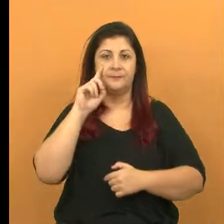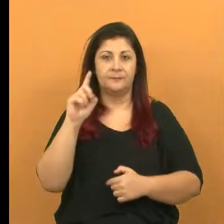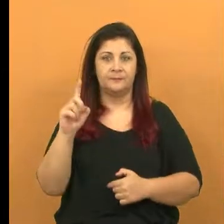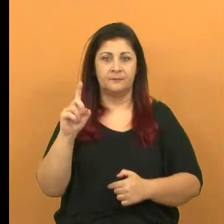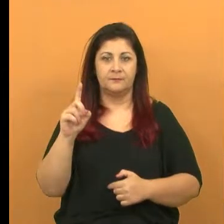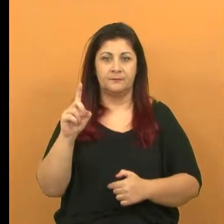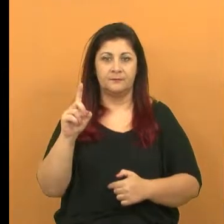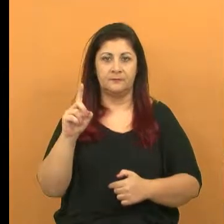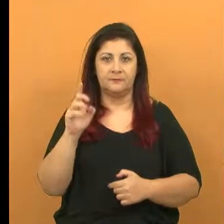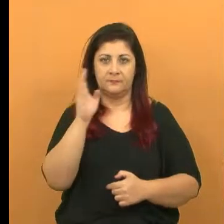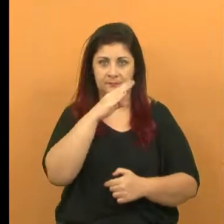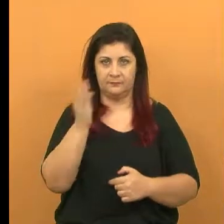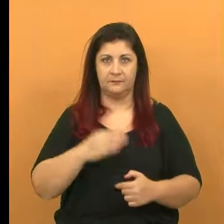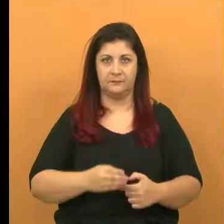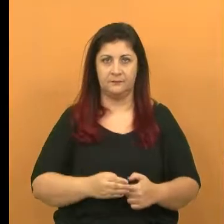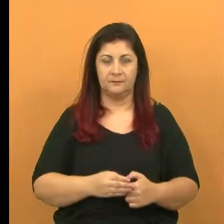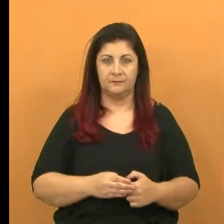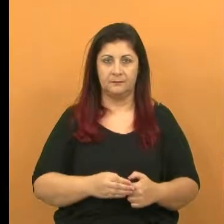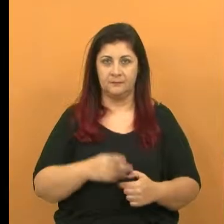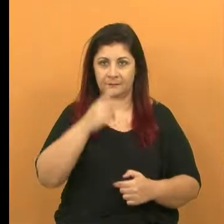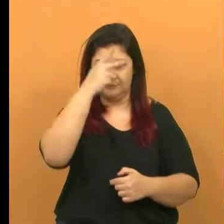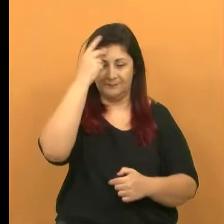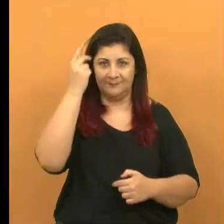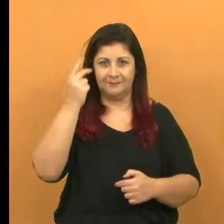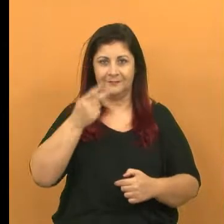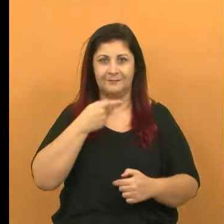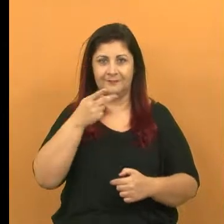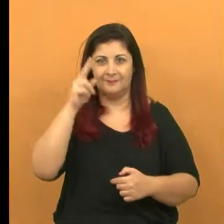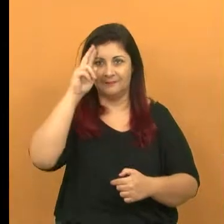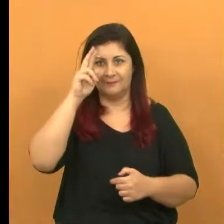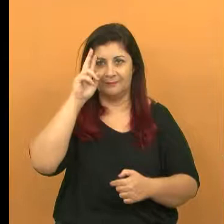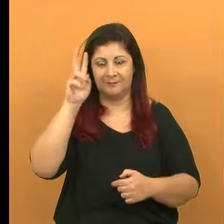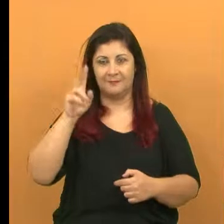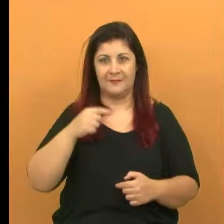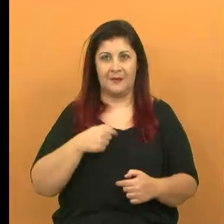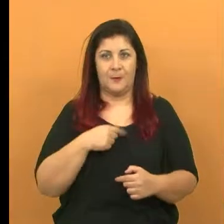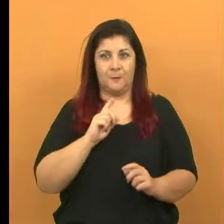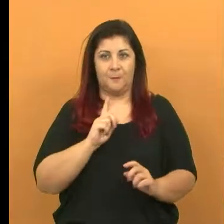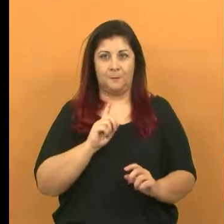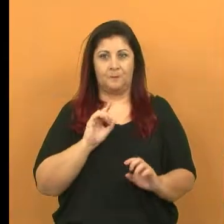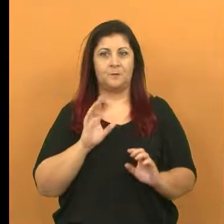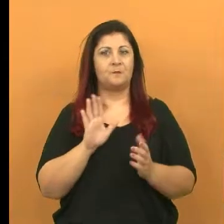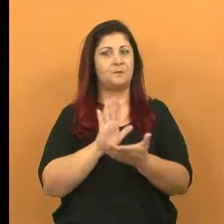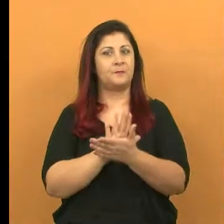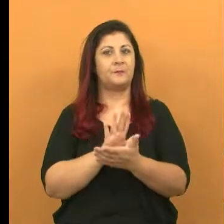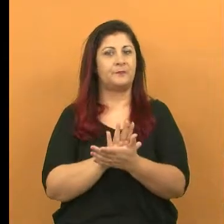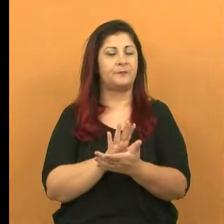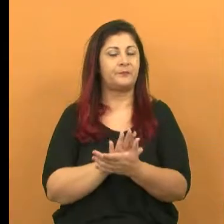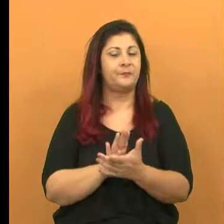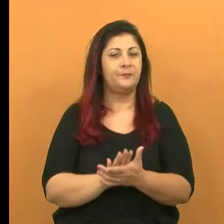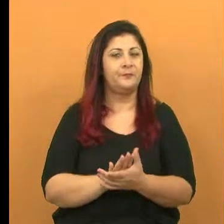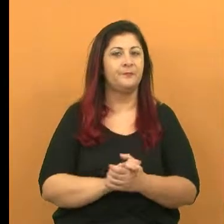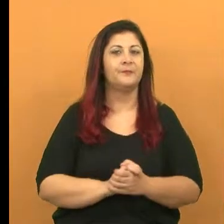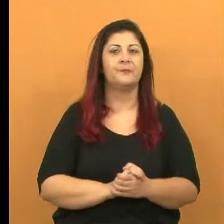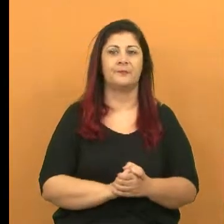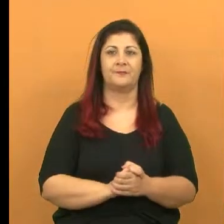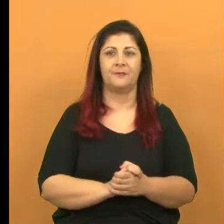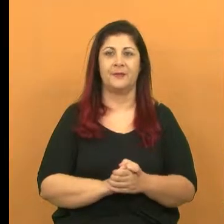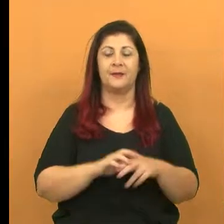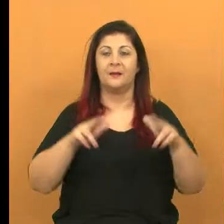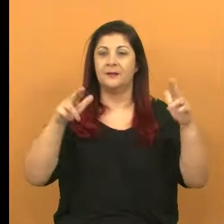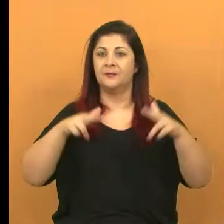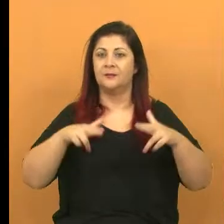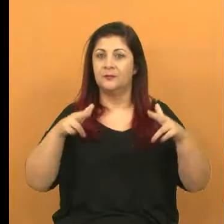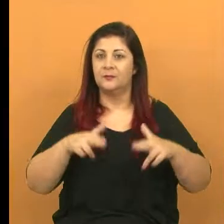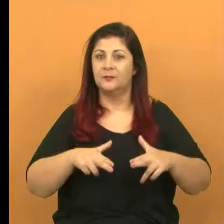Dia Nacional do Contador de Histórias, né? Ali eu não estava contando histórias, eu estava parabenizando a iniciativa de não